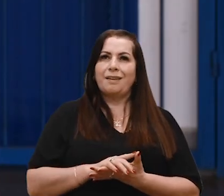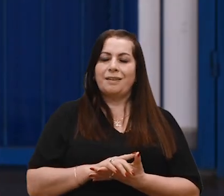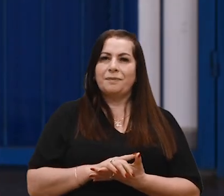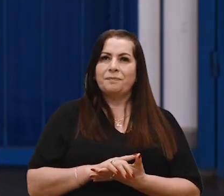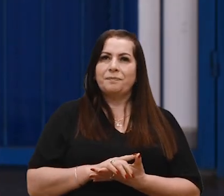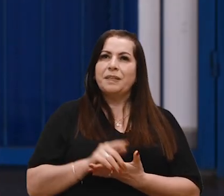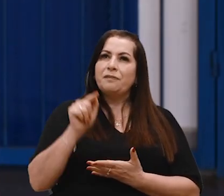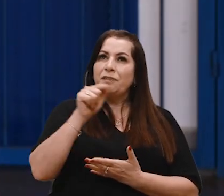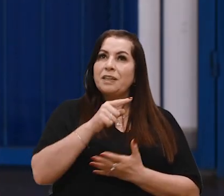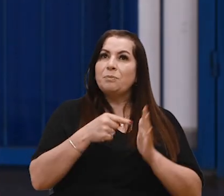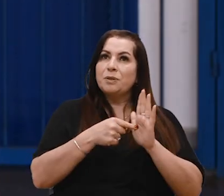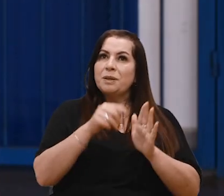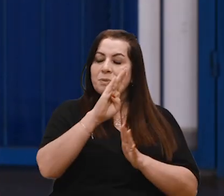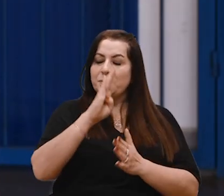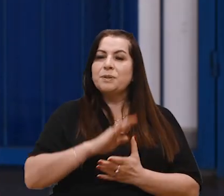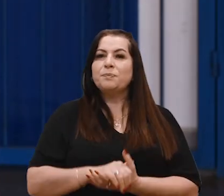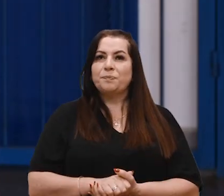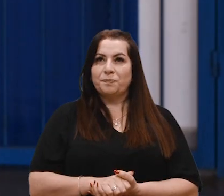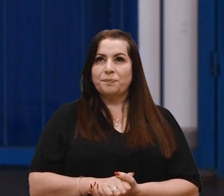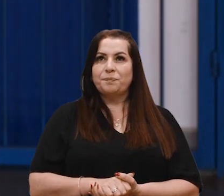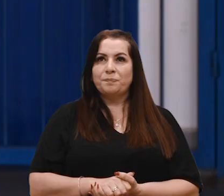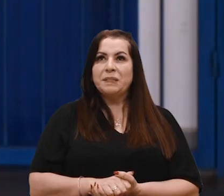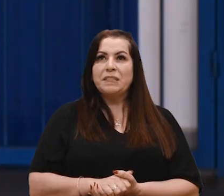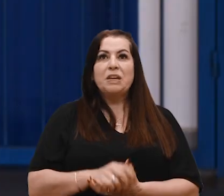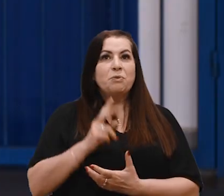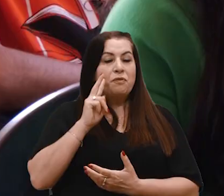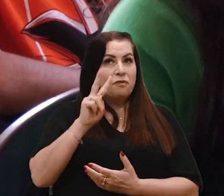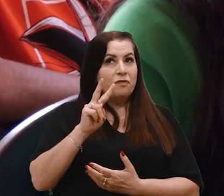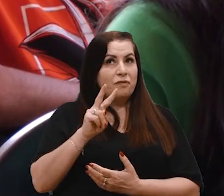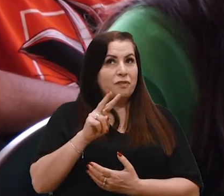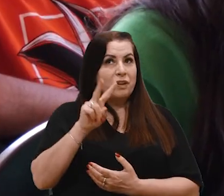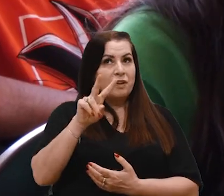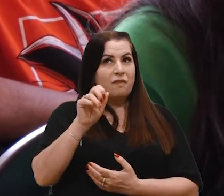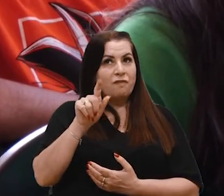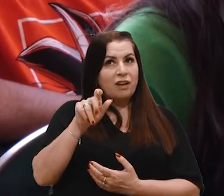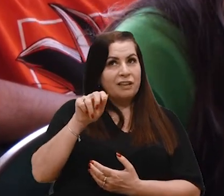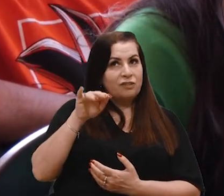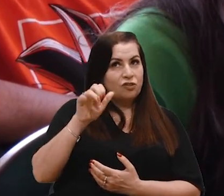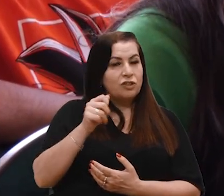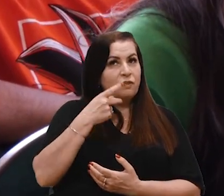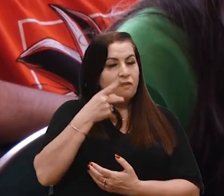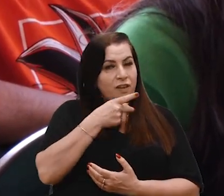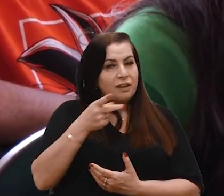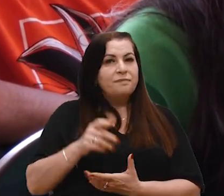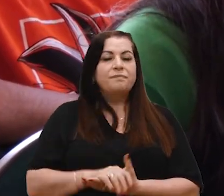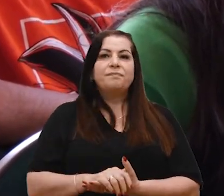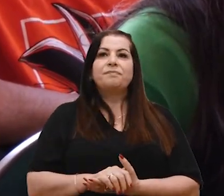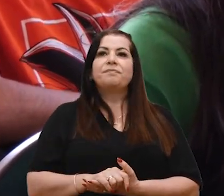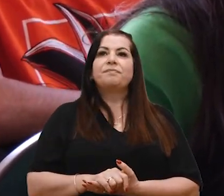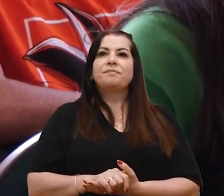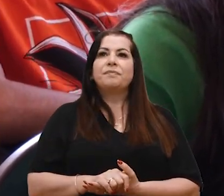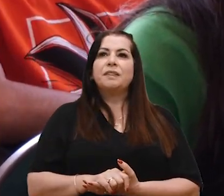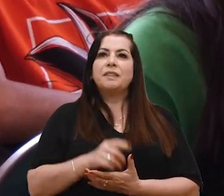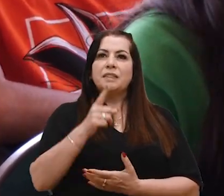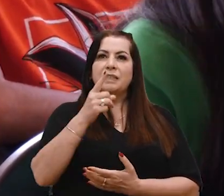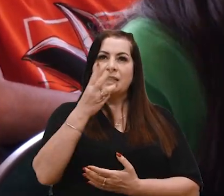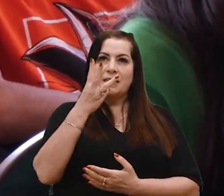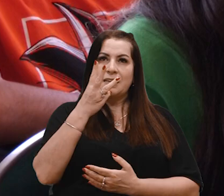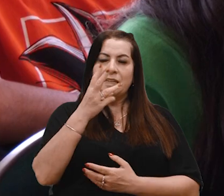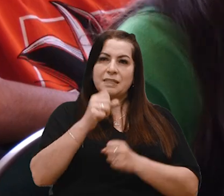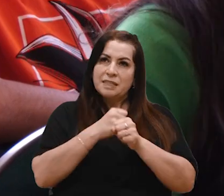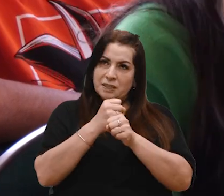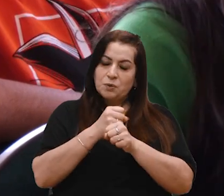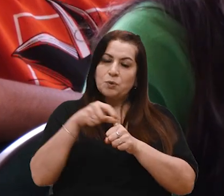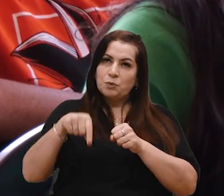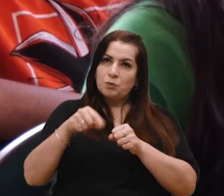por lá e que ela vem trazer para o Brasil. Vamos ver o que a Valentina vai falar, então, para a gente. Valentina,